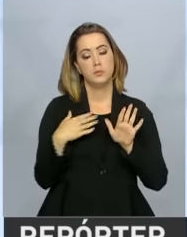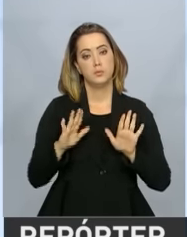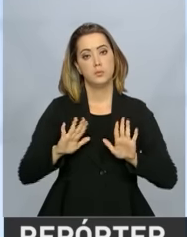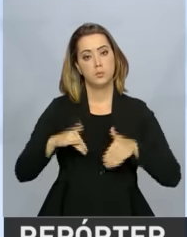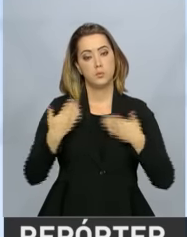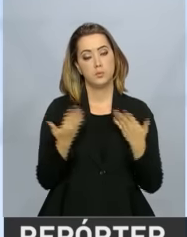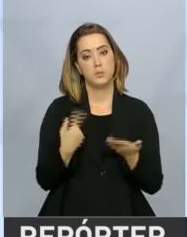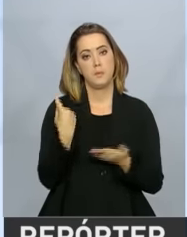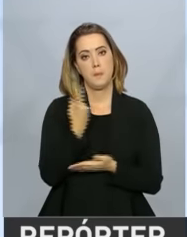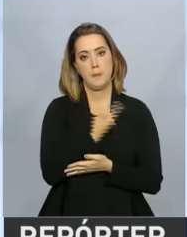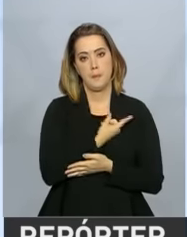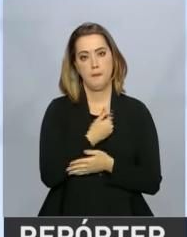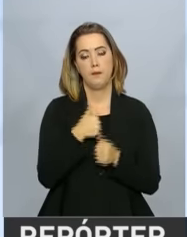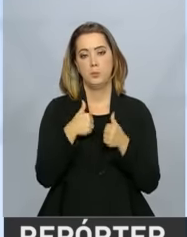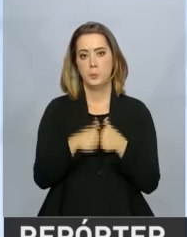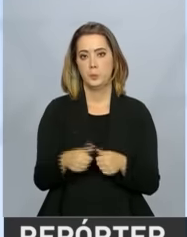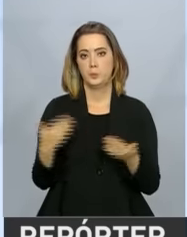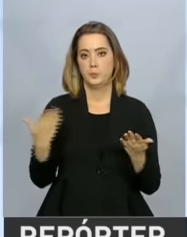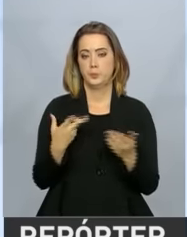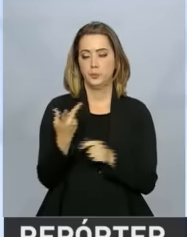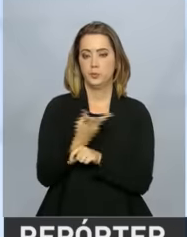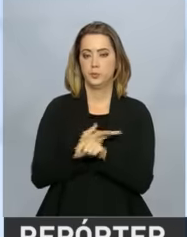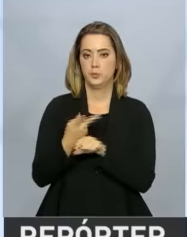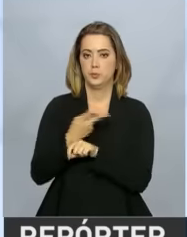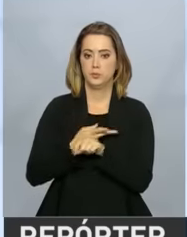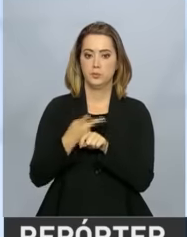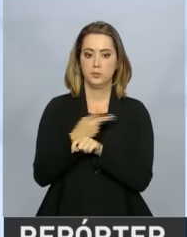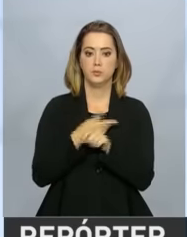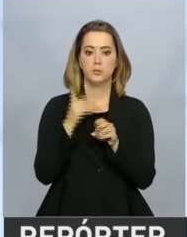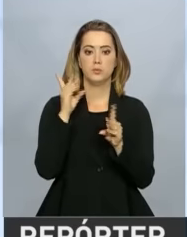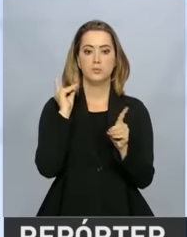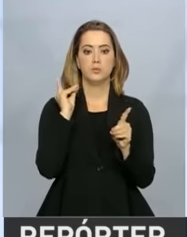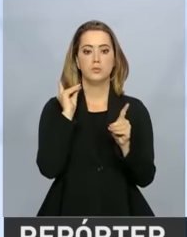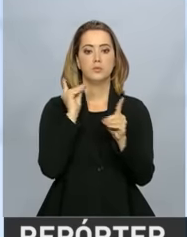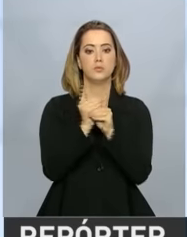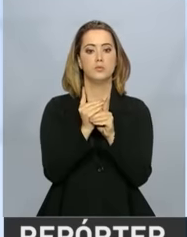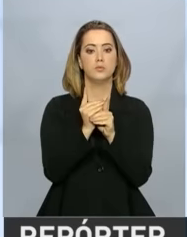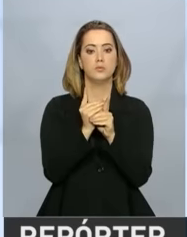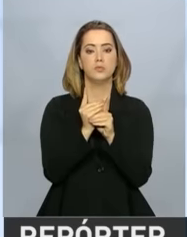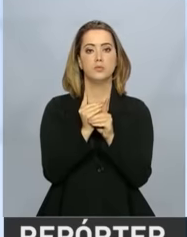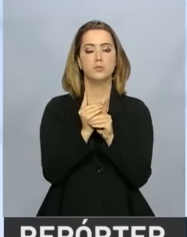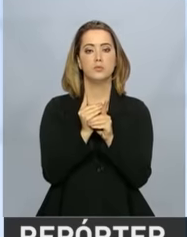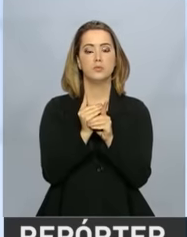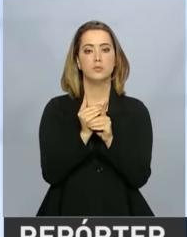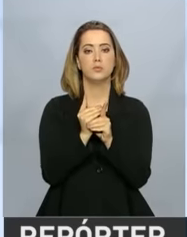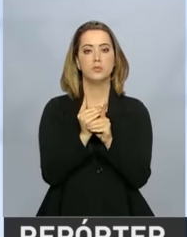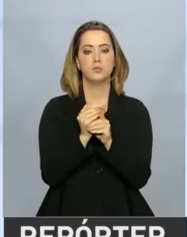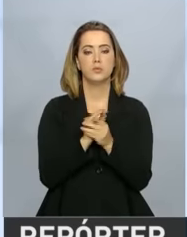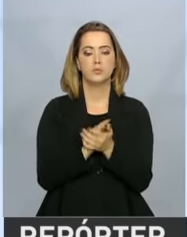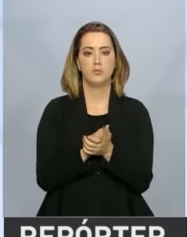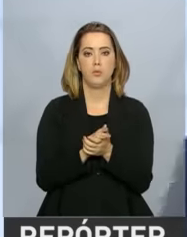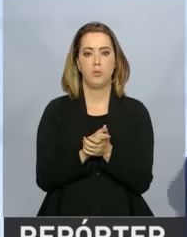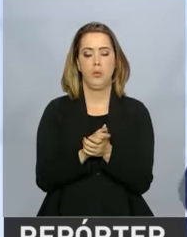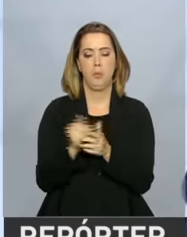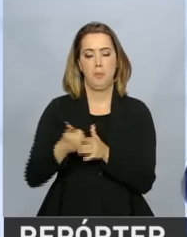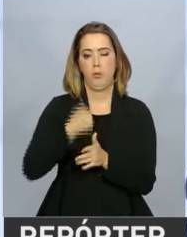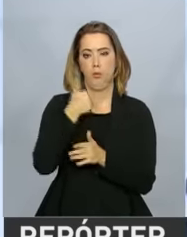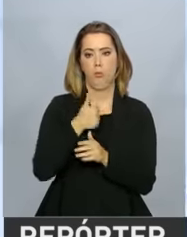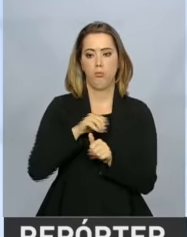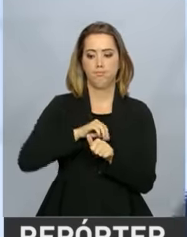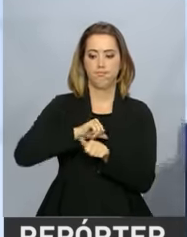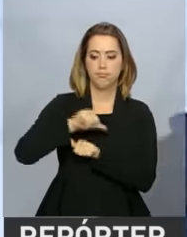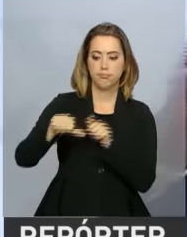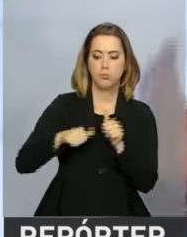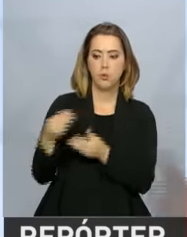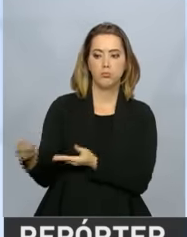nós estamos procurando encontrar trazer ou melhor trazer pro ambiente